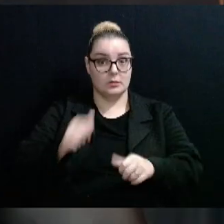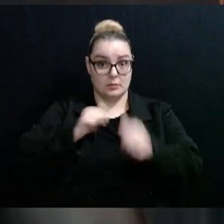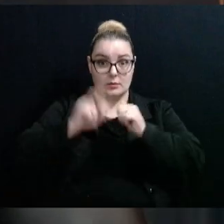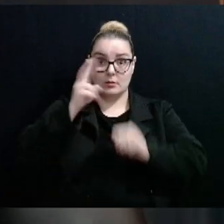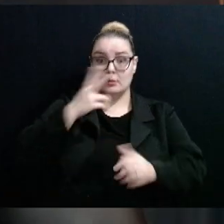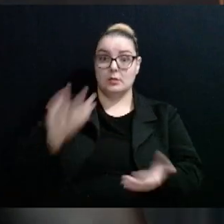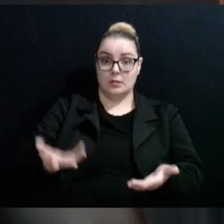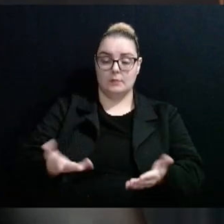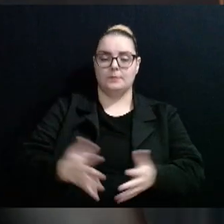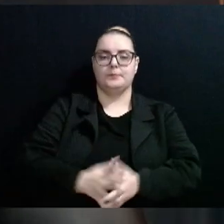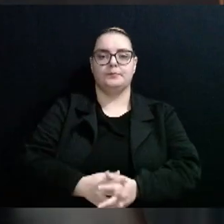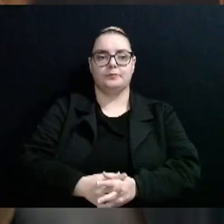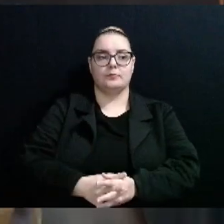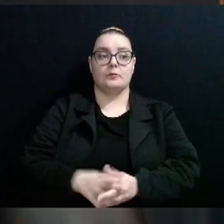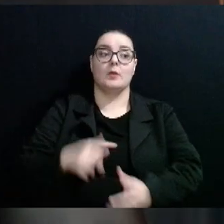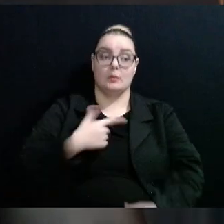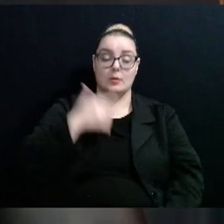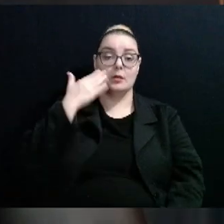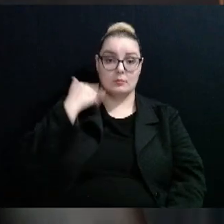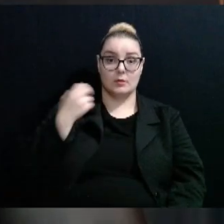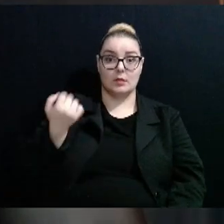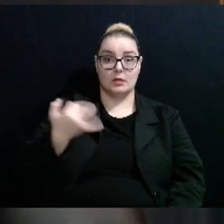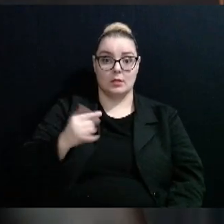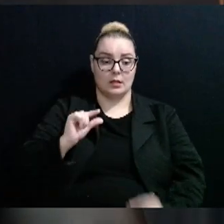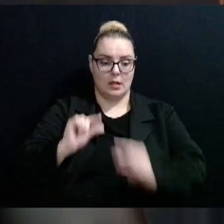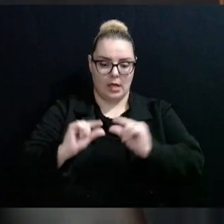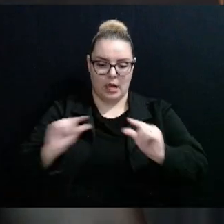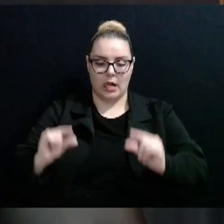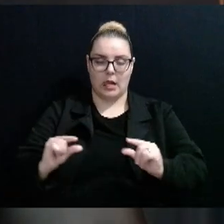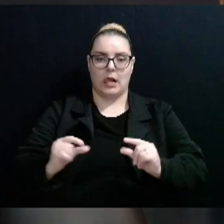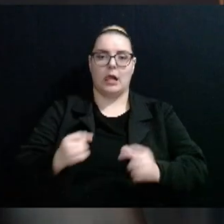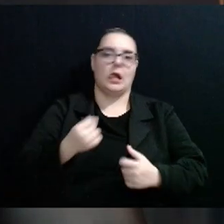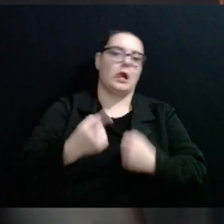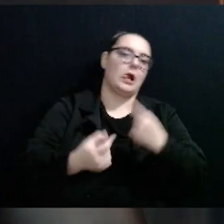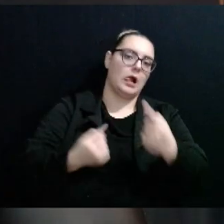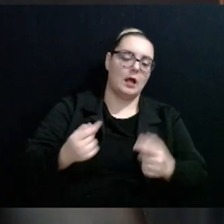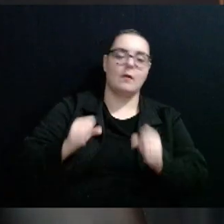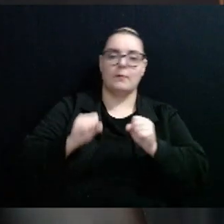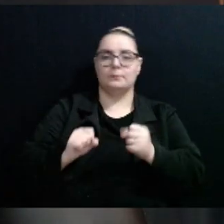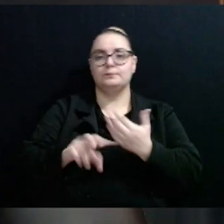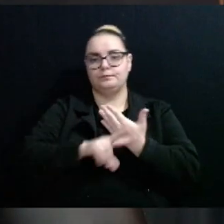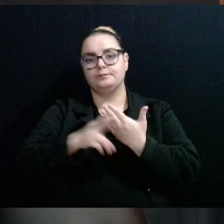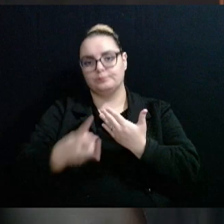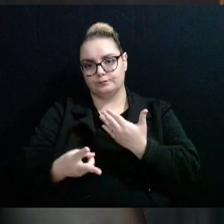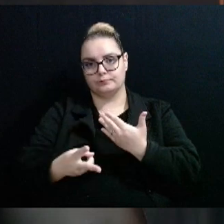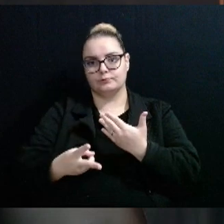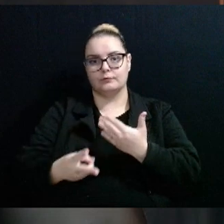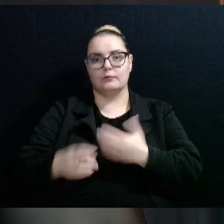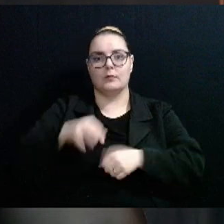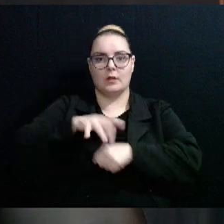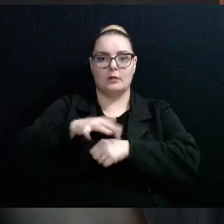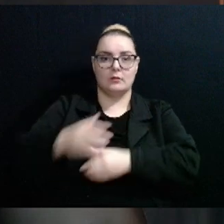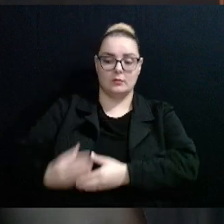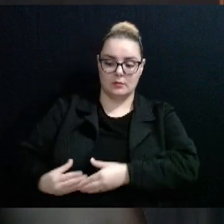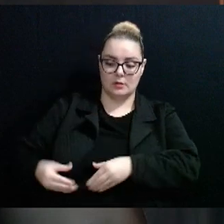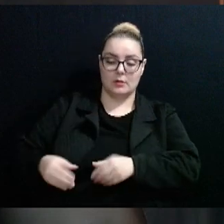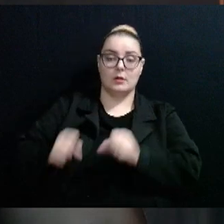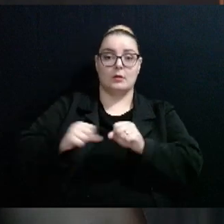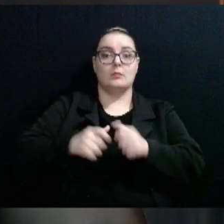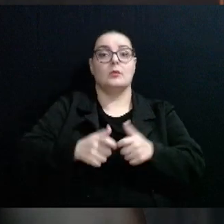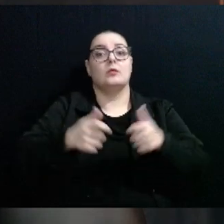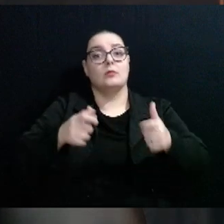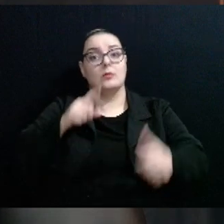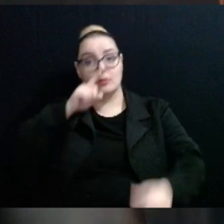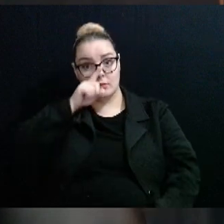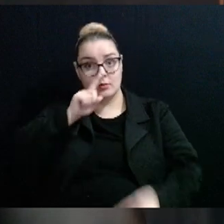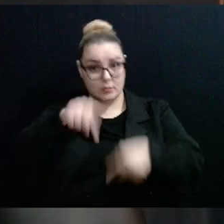sabe que mesmo essas quantidades pequenas, esporadicamente, podem levar à inflamação no fígado e também podem aumentar o risco de outros problemas de